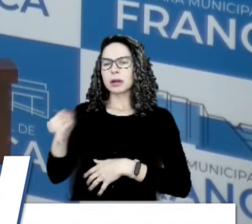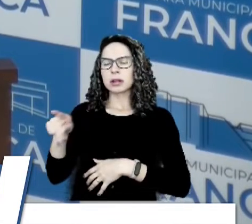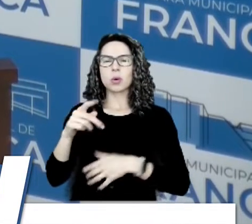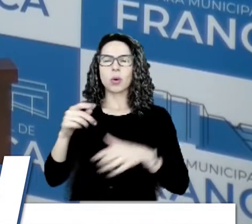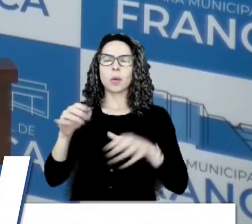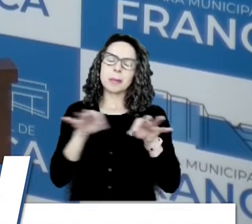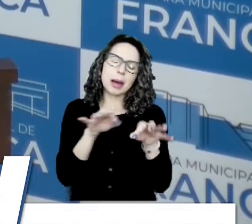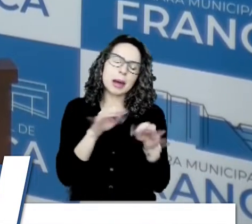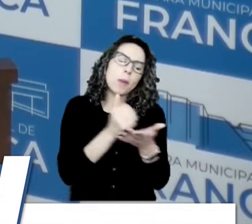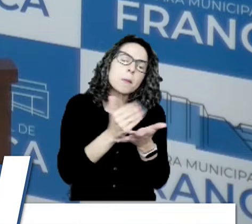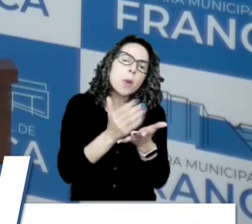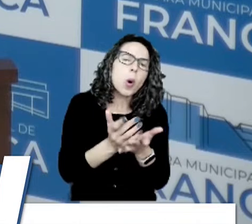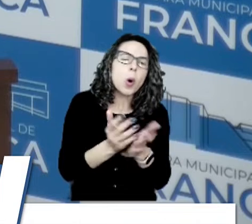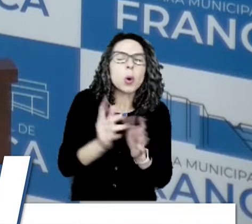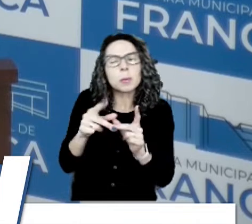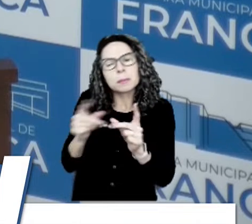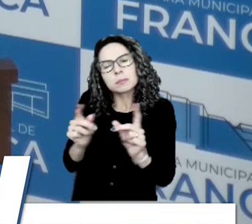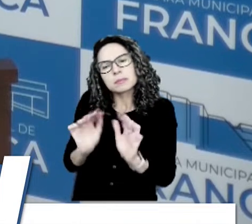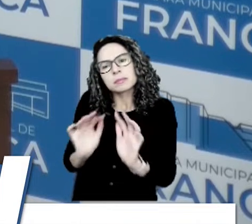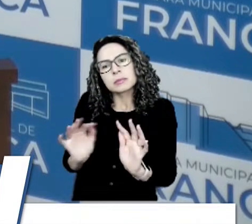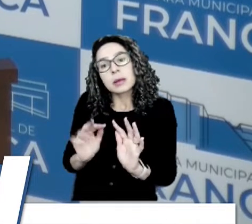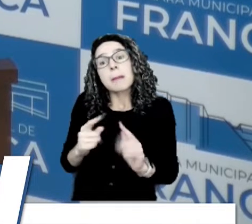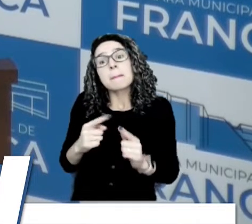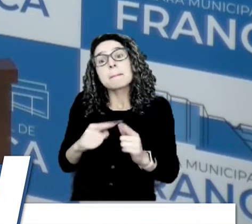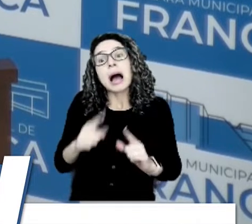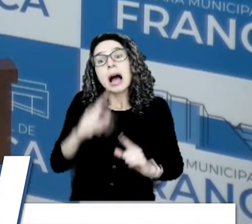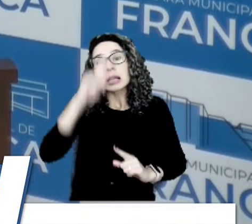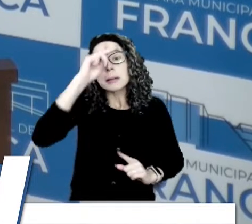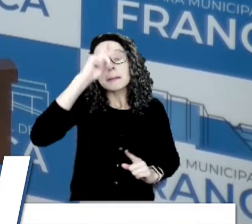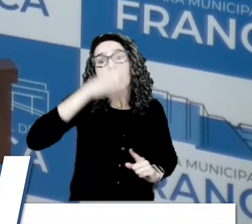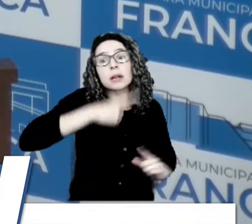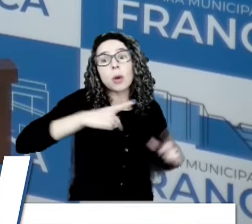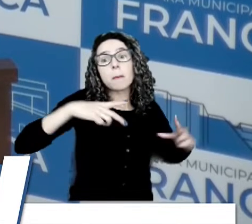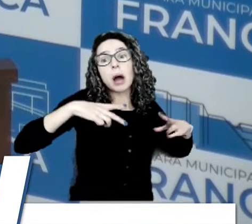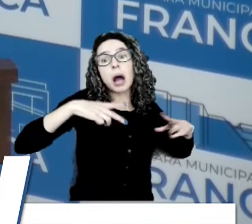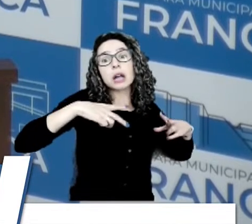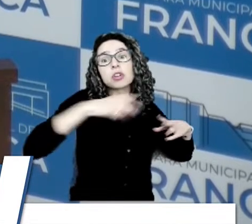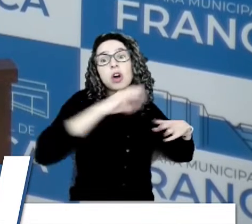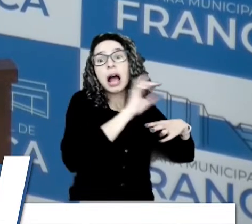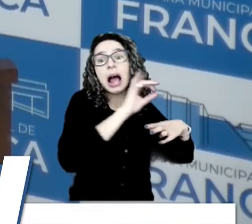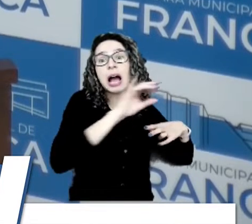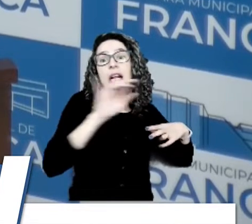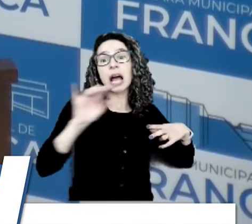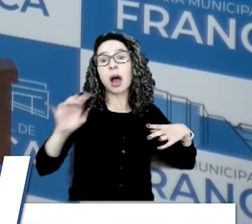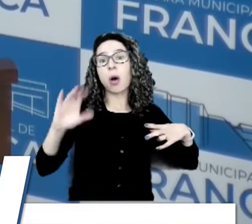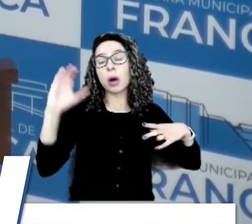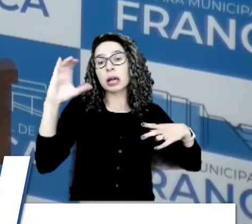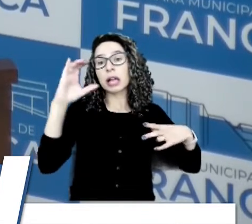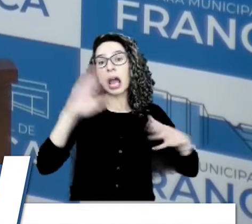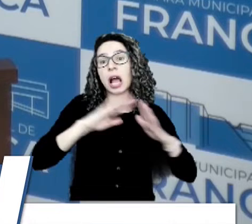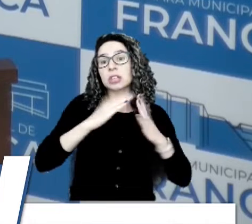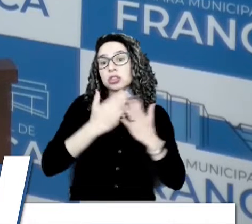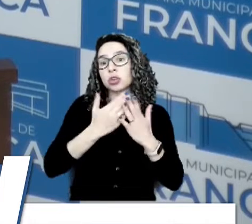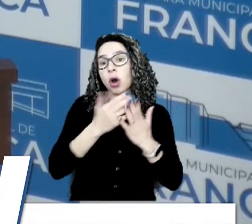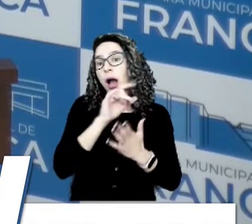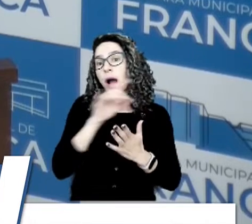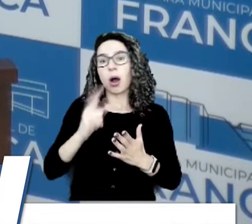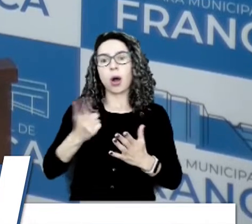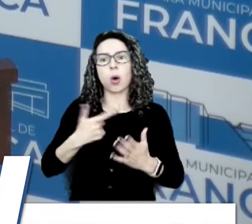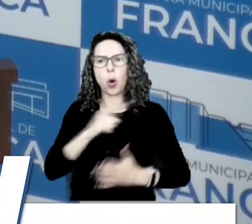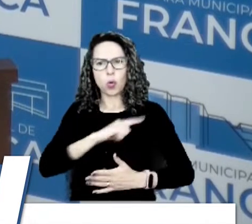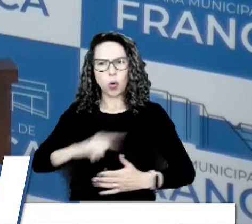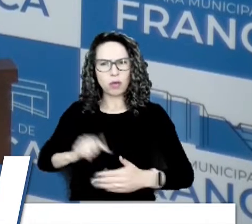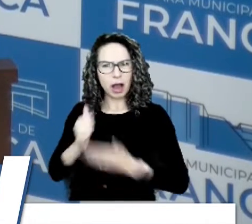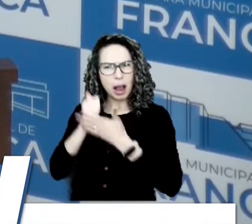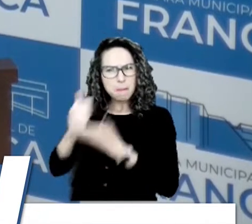um presentinho, só que foi individual, feito por cada creche, por cada escola. O poder público não fez nada em relação a